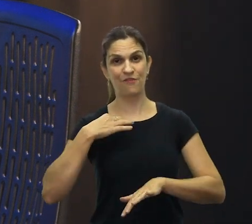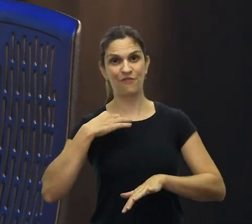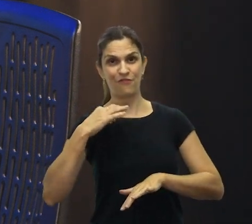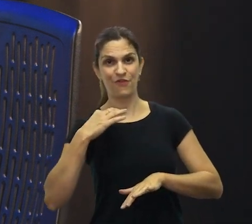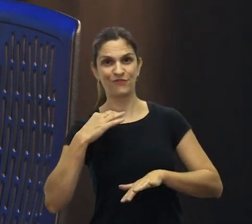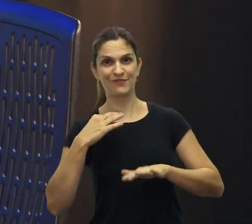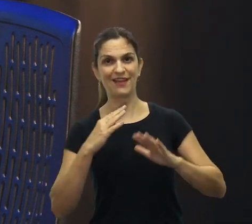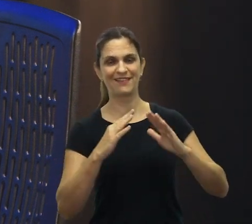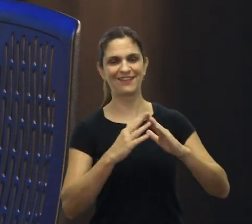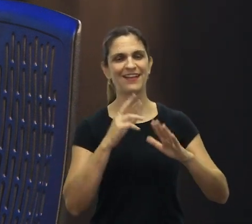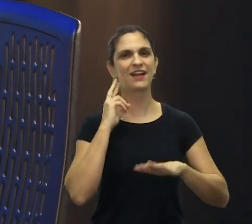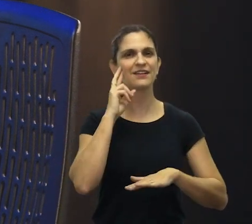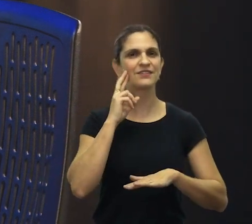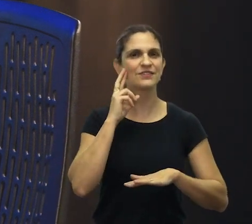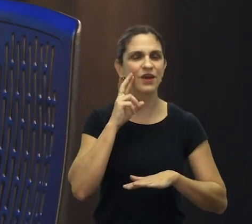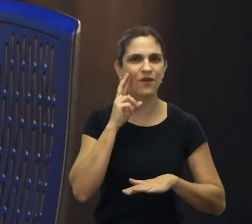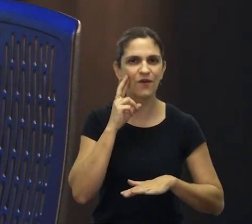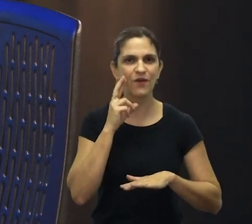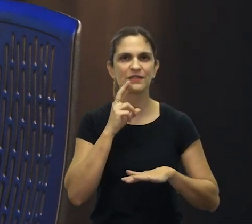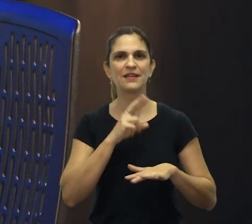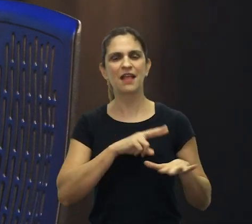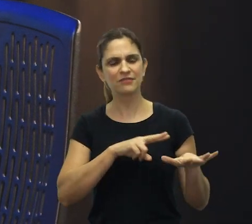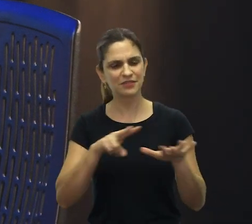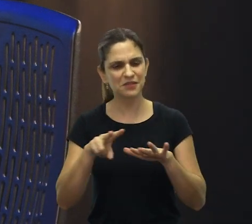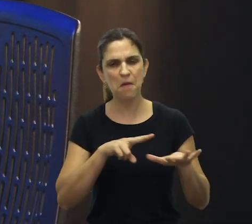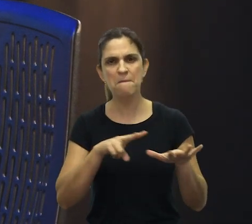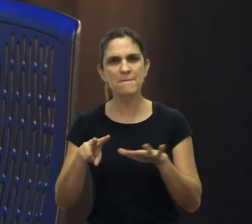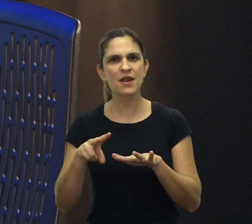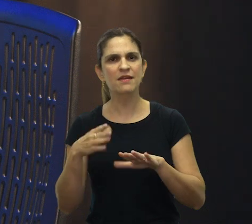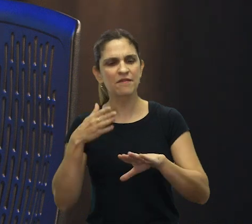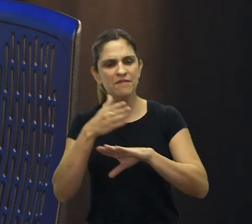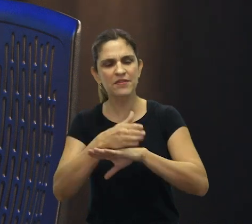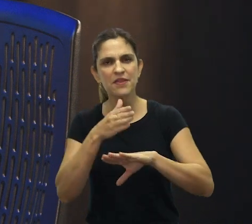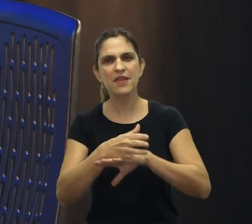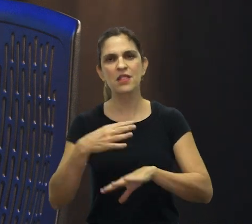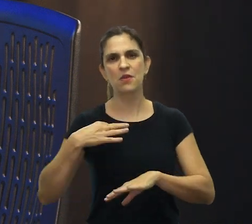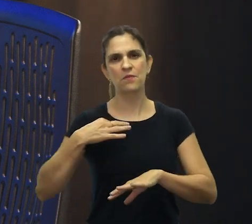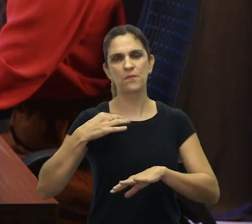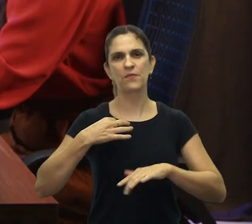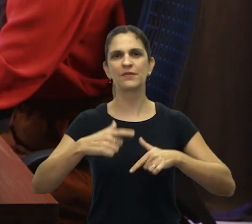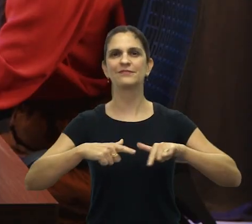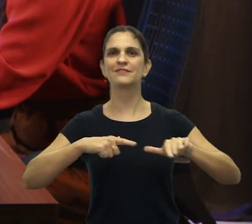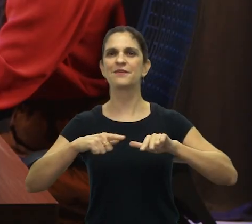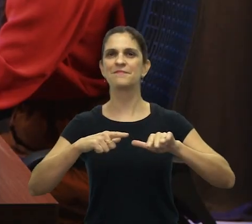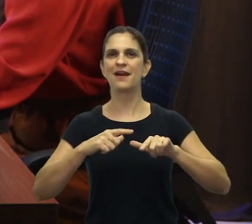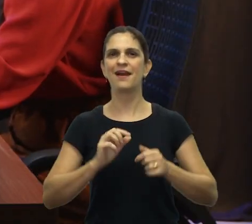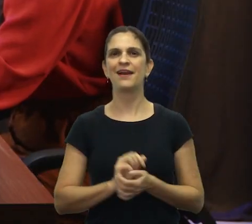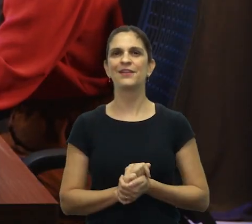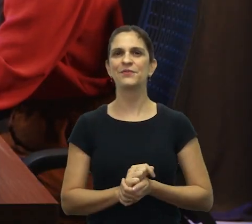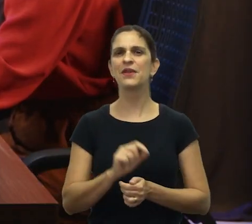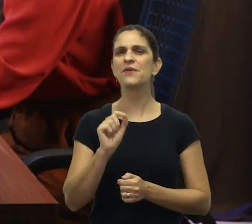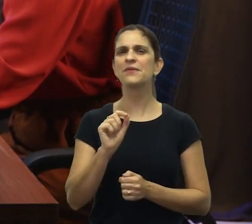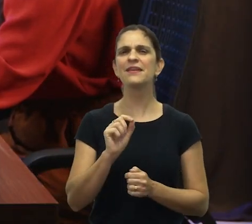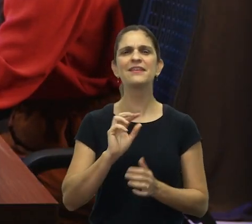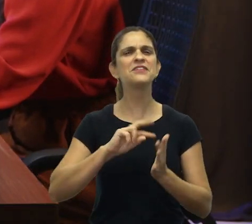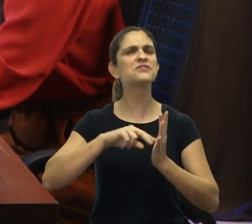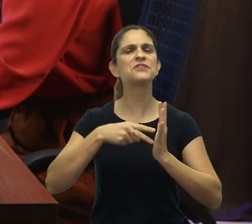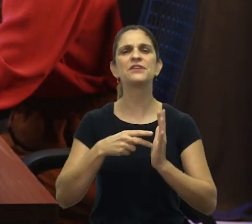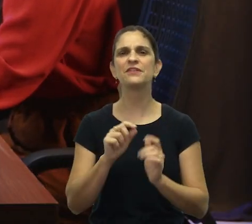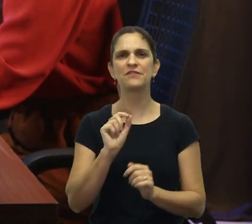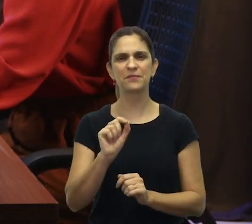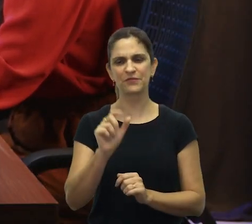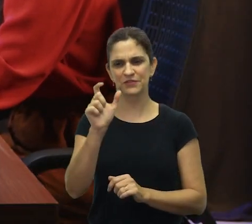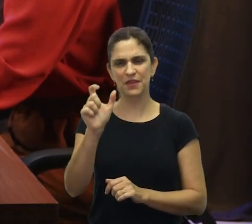Então, é uma entrega diária, né, semanal ali, fazendo esse trabalho voluntário. Como que é isso? O que isso representa para